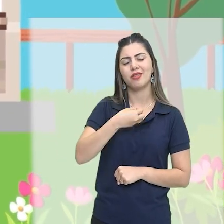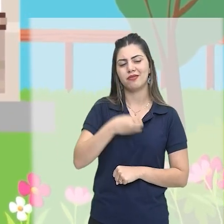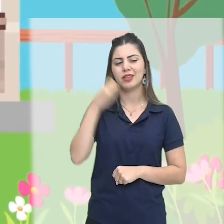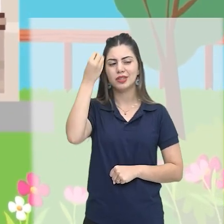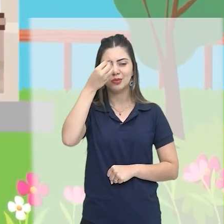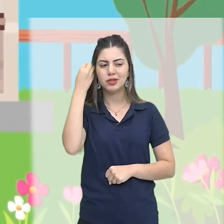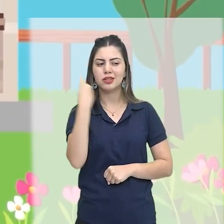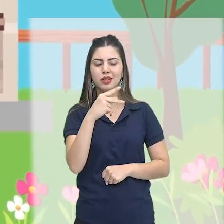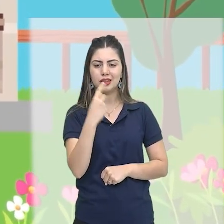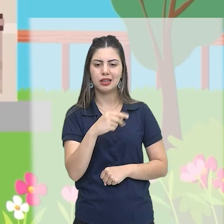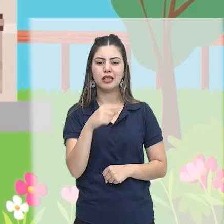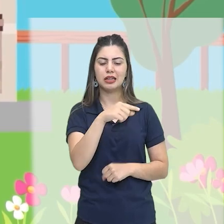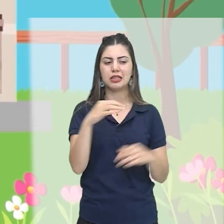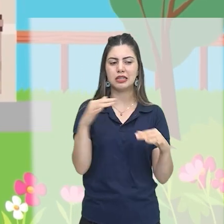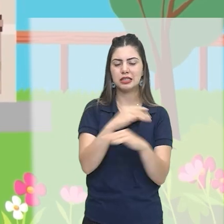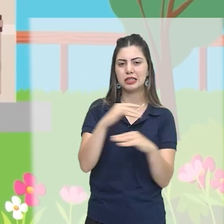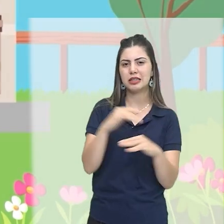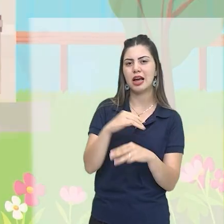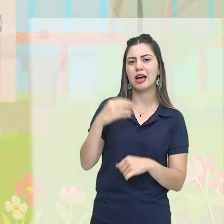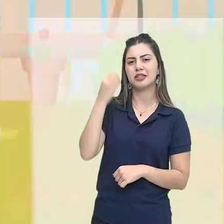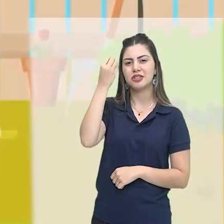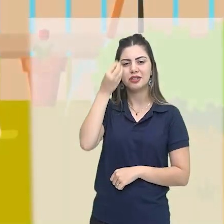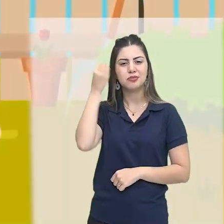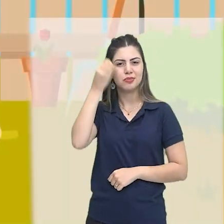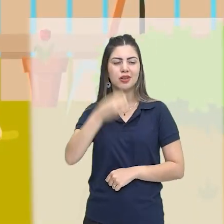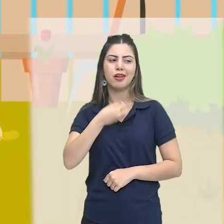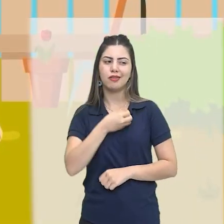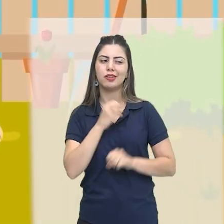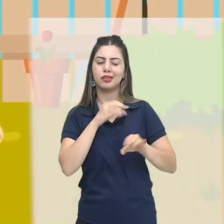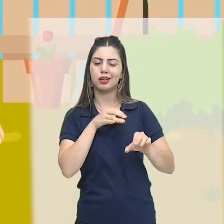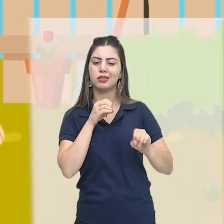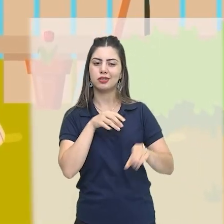deixar que a cidade seja sua professora.